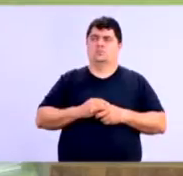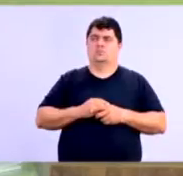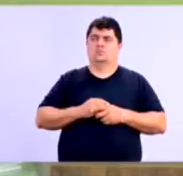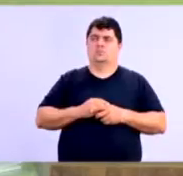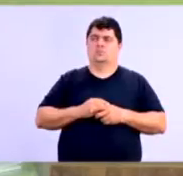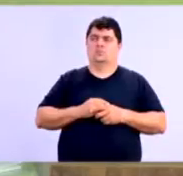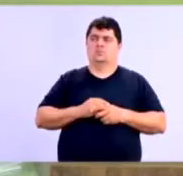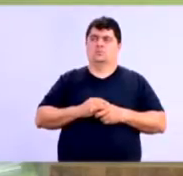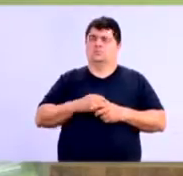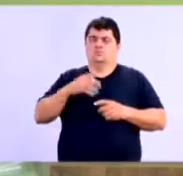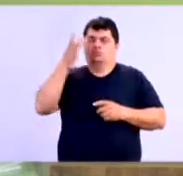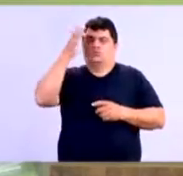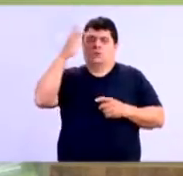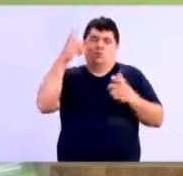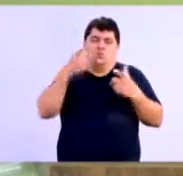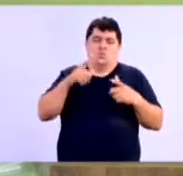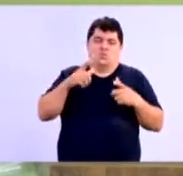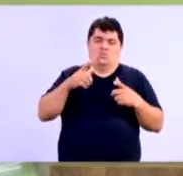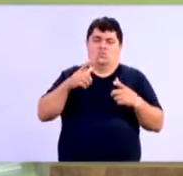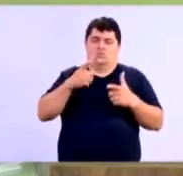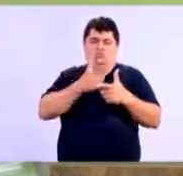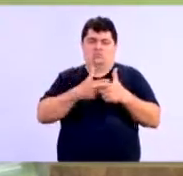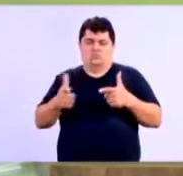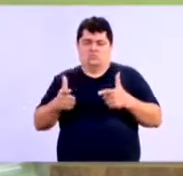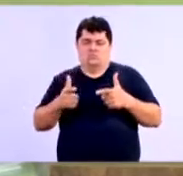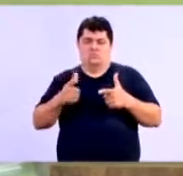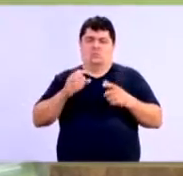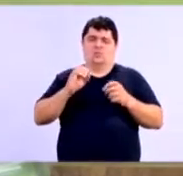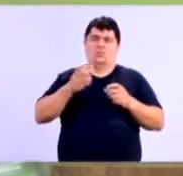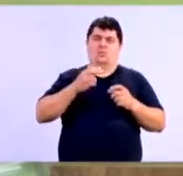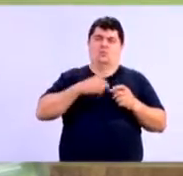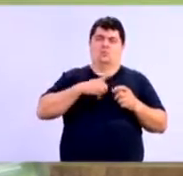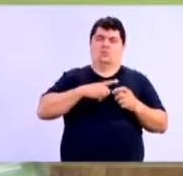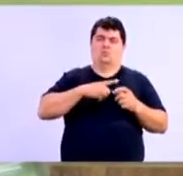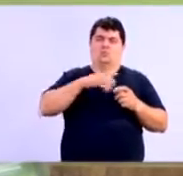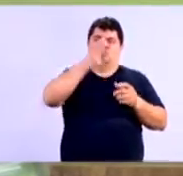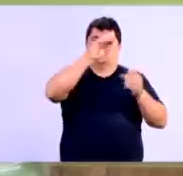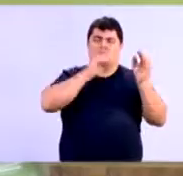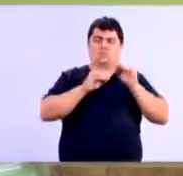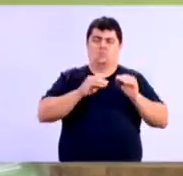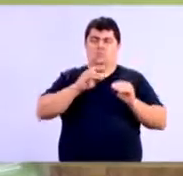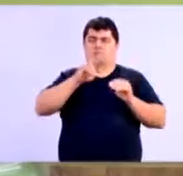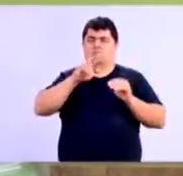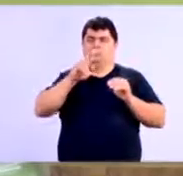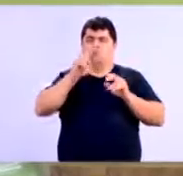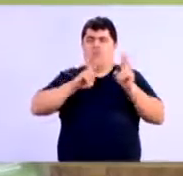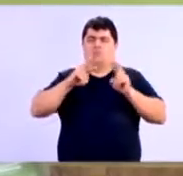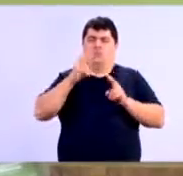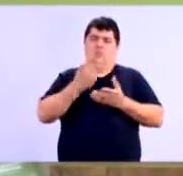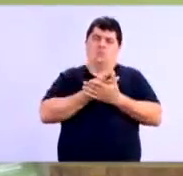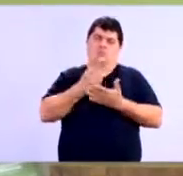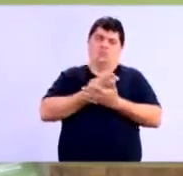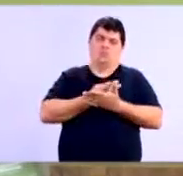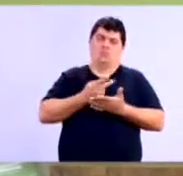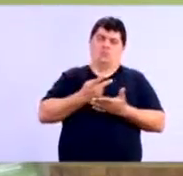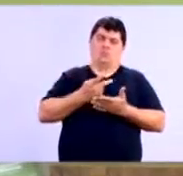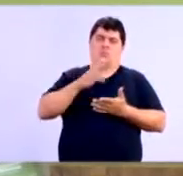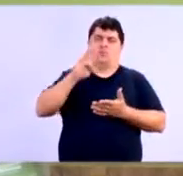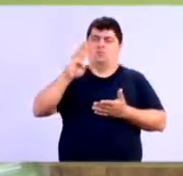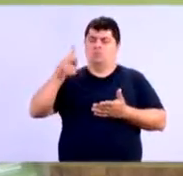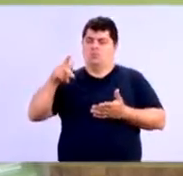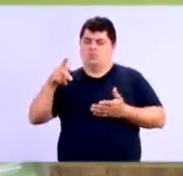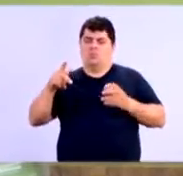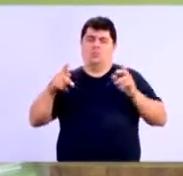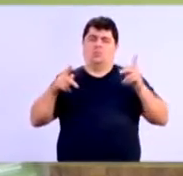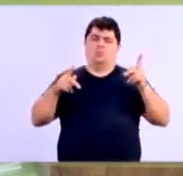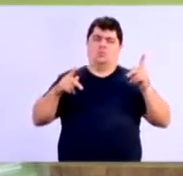foi se foi erro de divisão mesmo, ou se pegaram valores errados nas demonstrações, aí ou no balanço ou